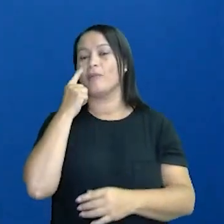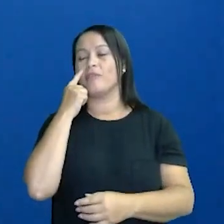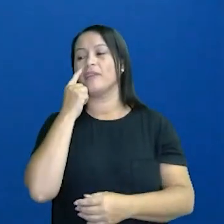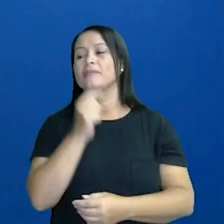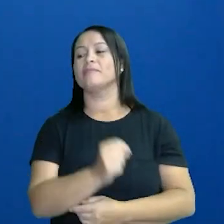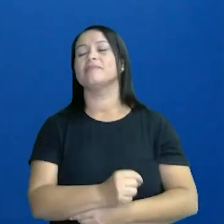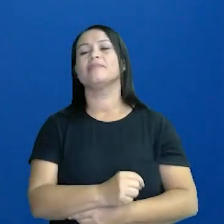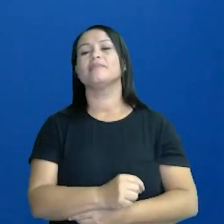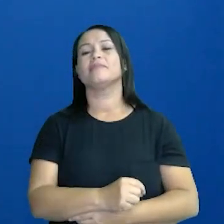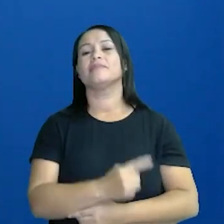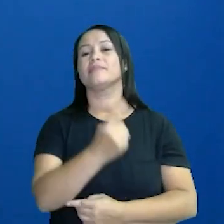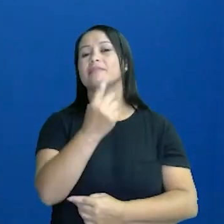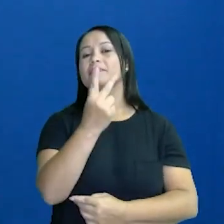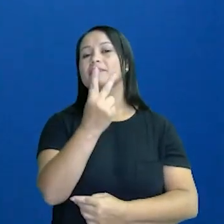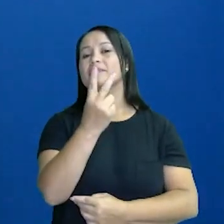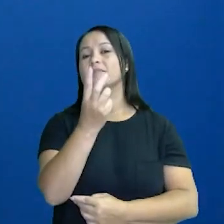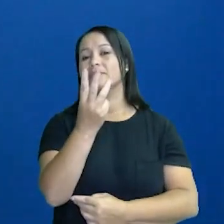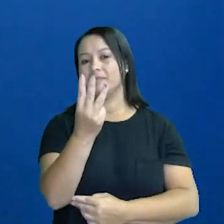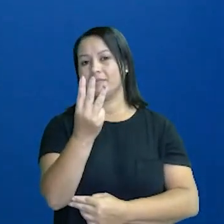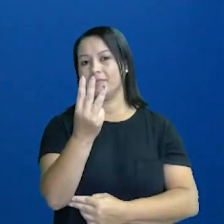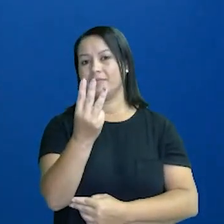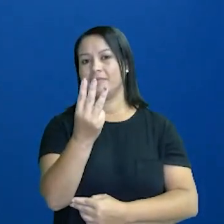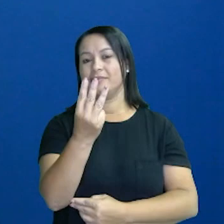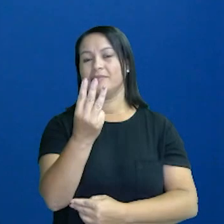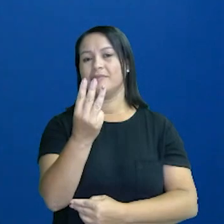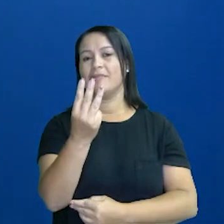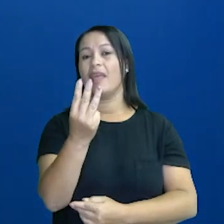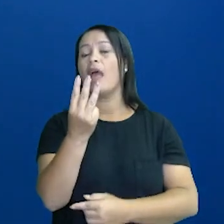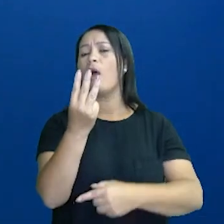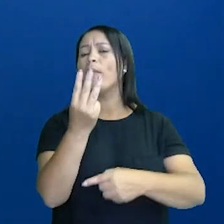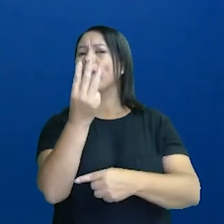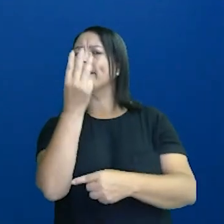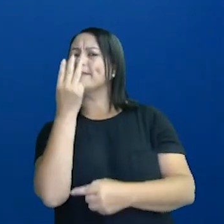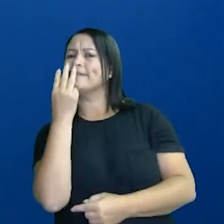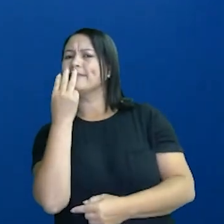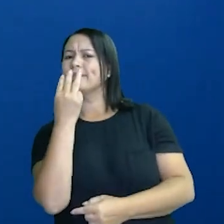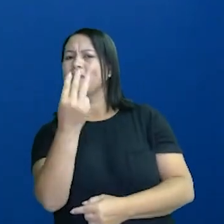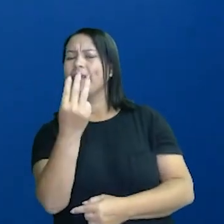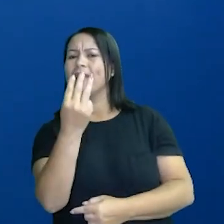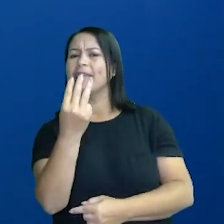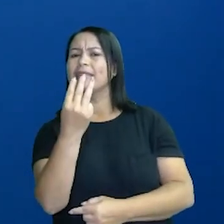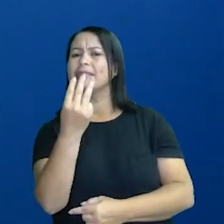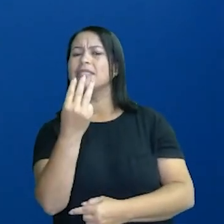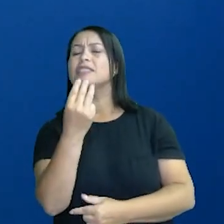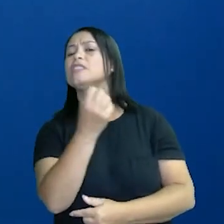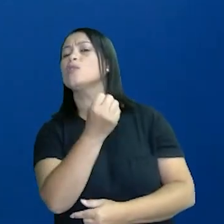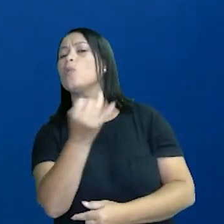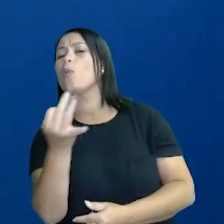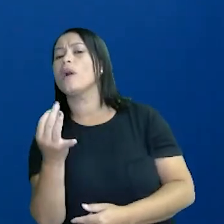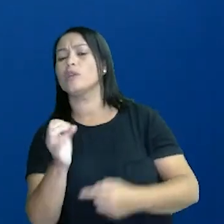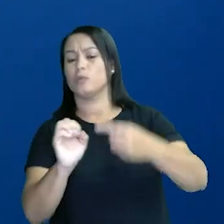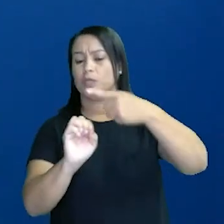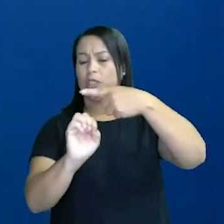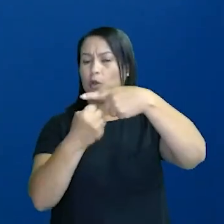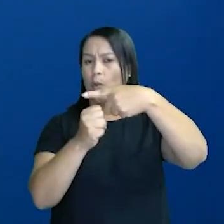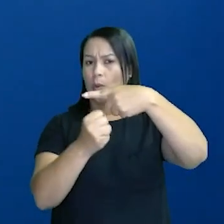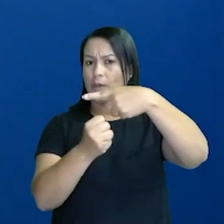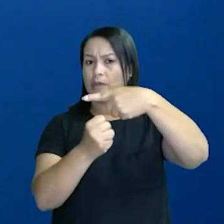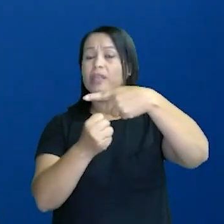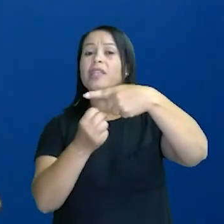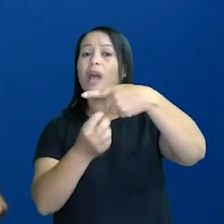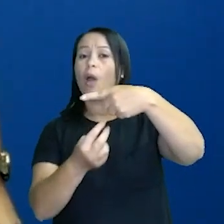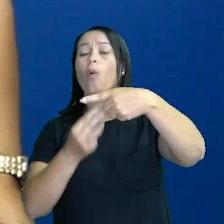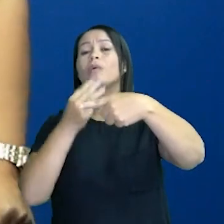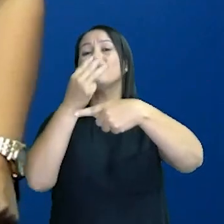contar? 1, 2, 3. Então, eu peguei 3 partes de quem? De 8, não é isso?